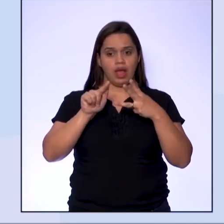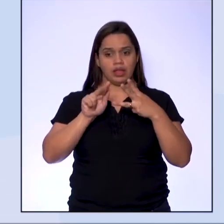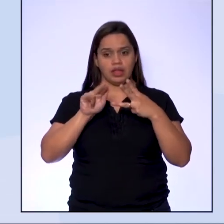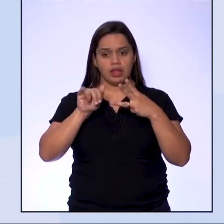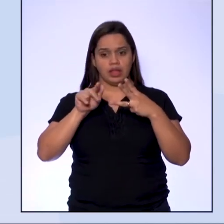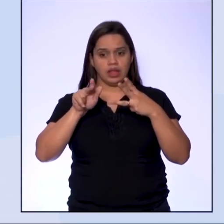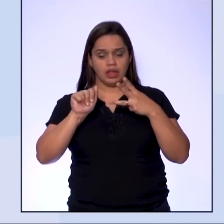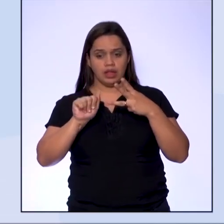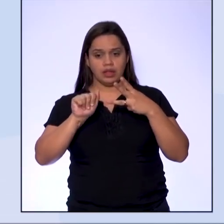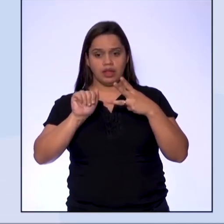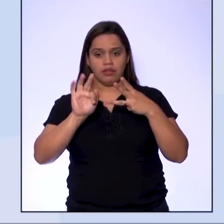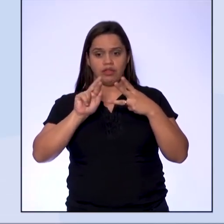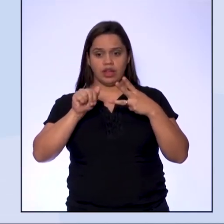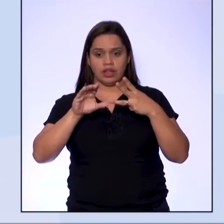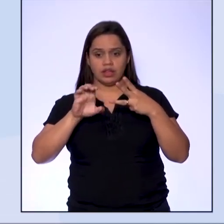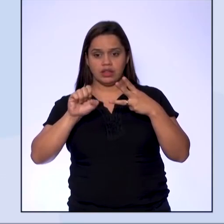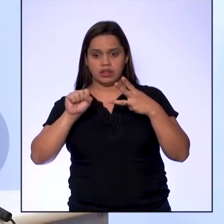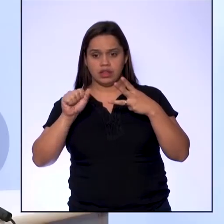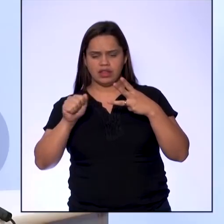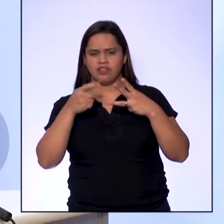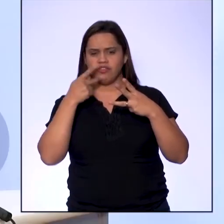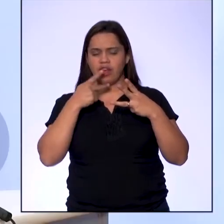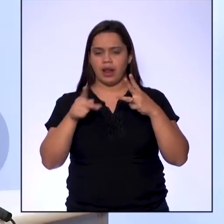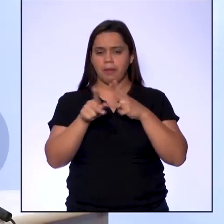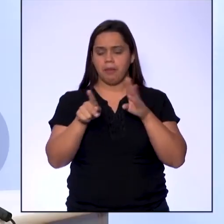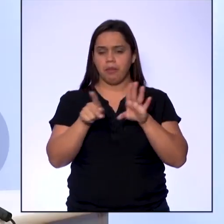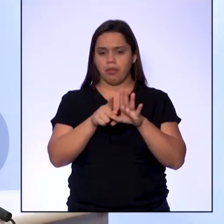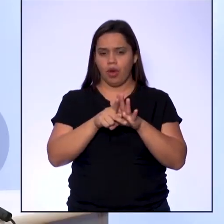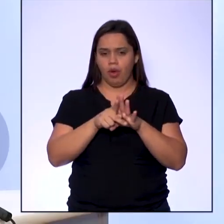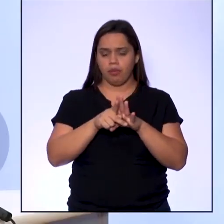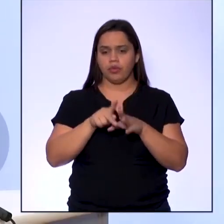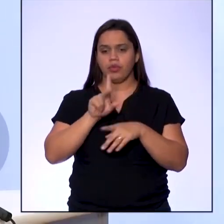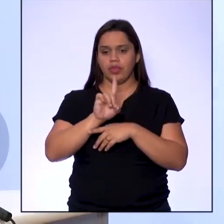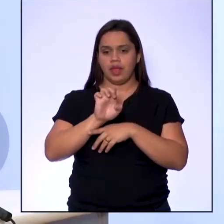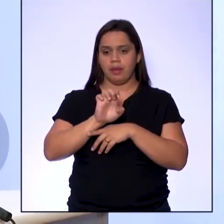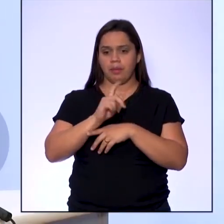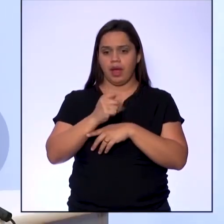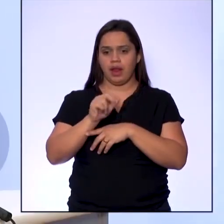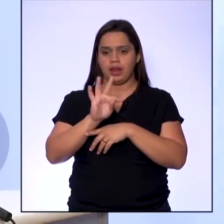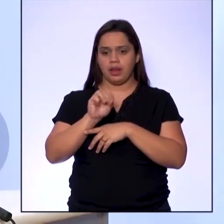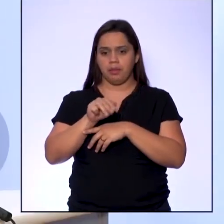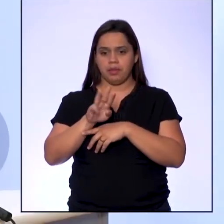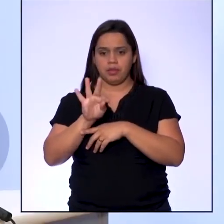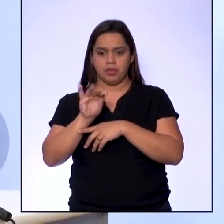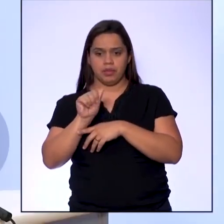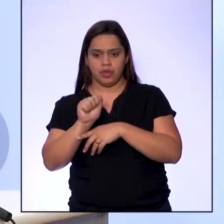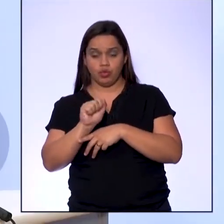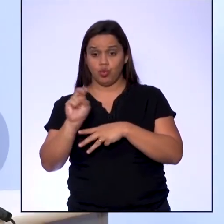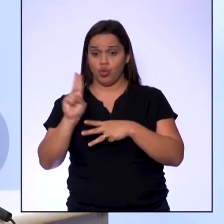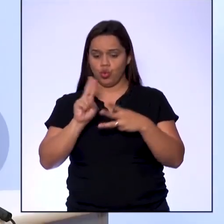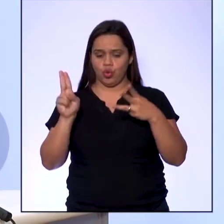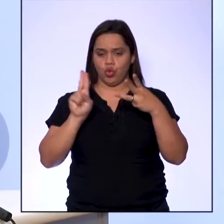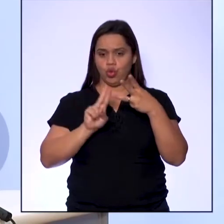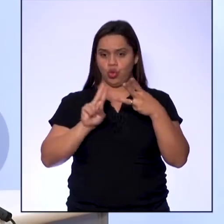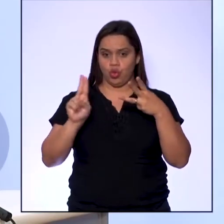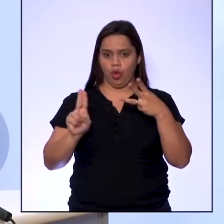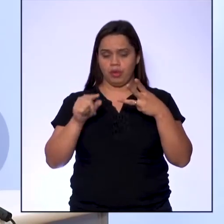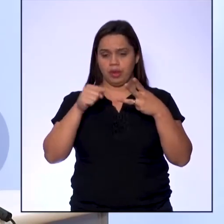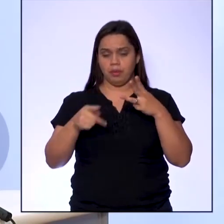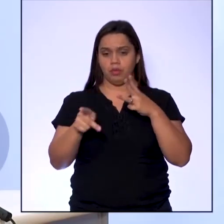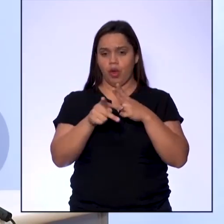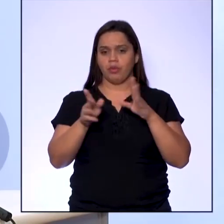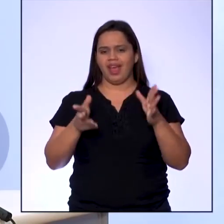departamento francês, ou seja, ela faz parte da França. Quando a gente observa os mapas, dando dados